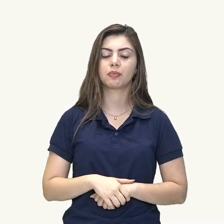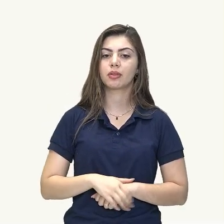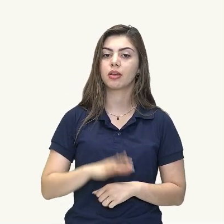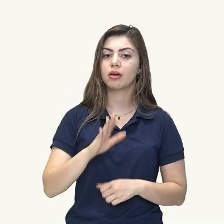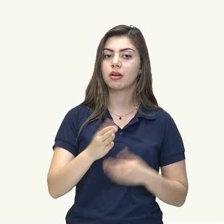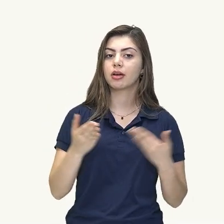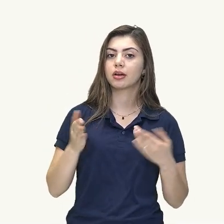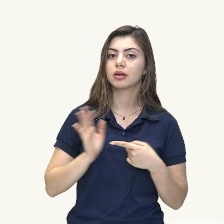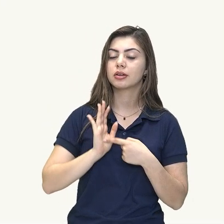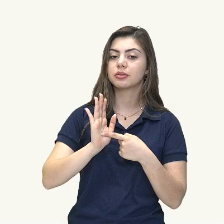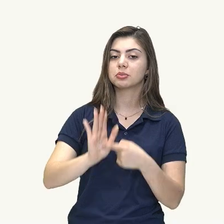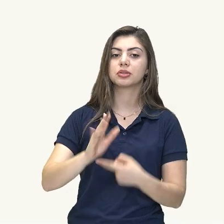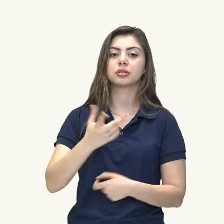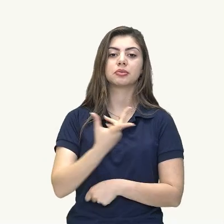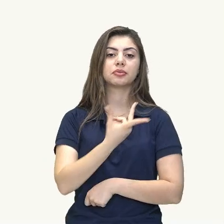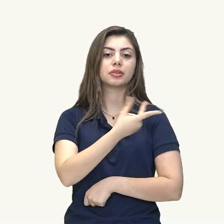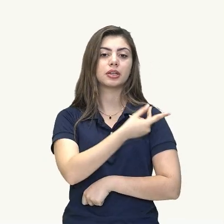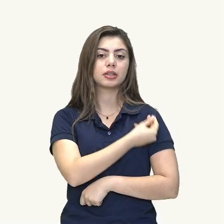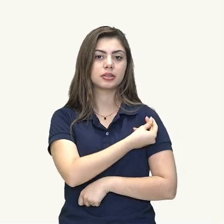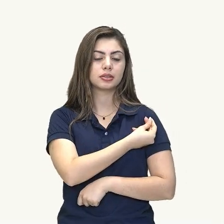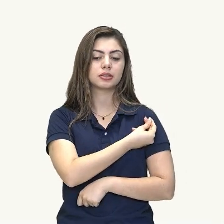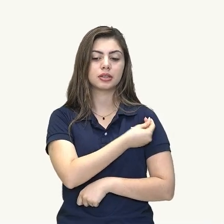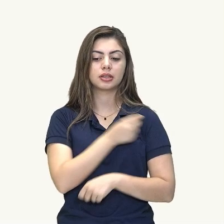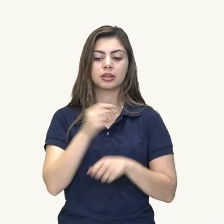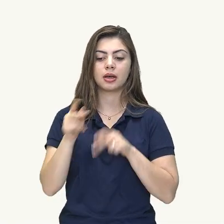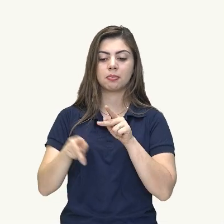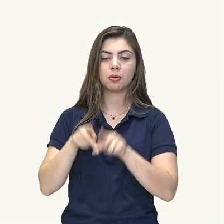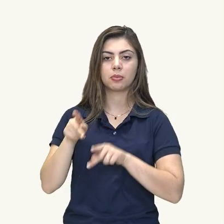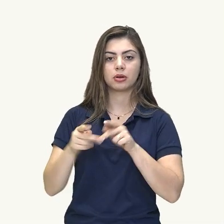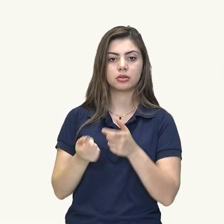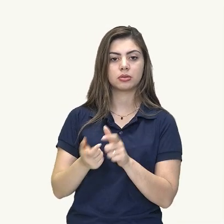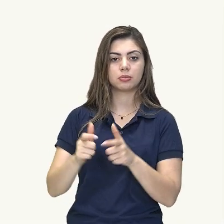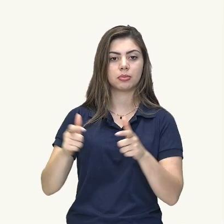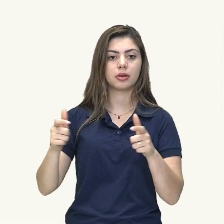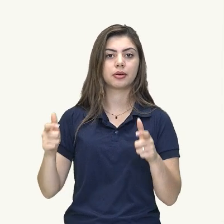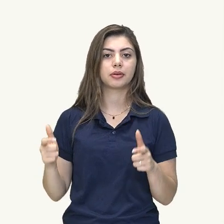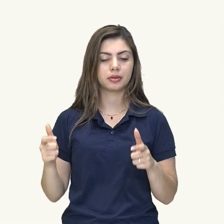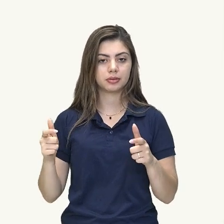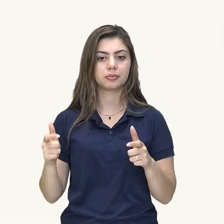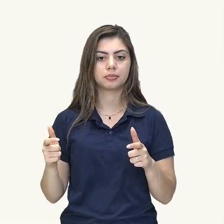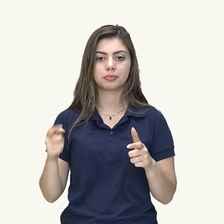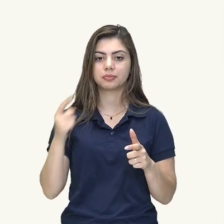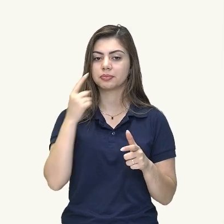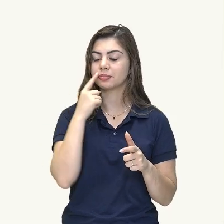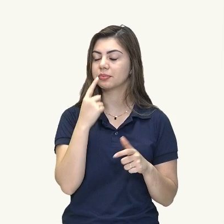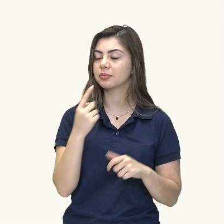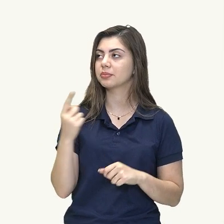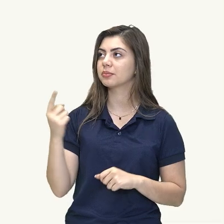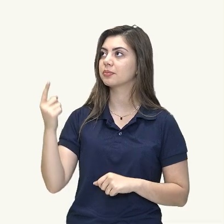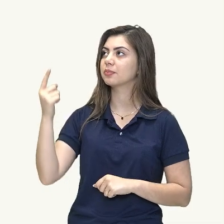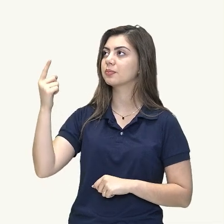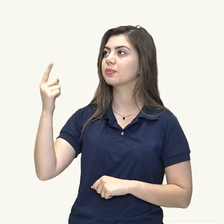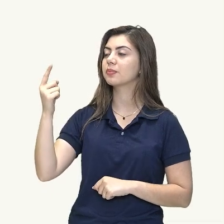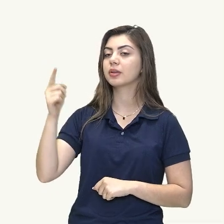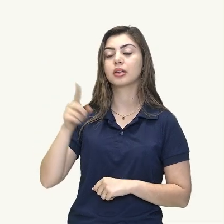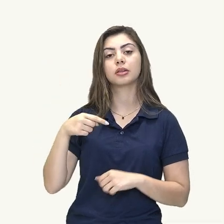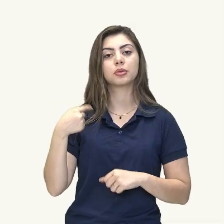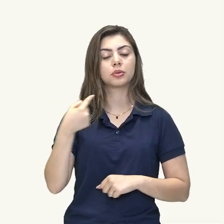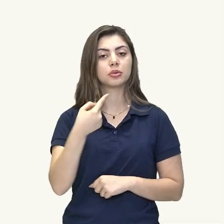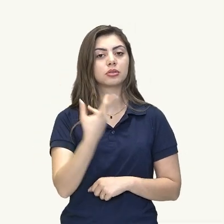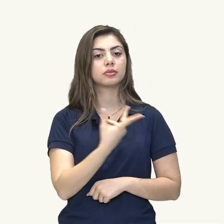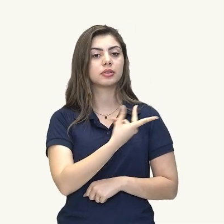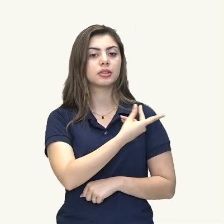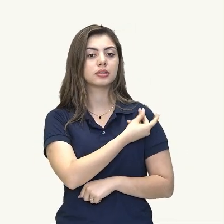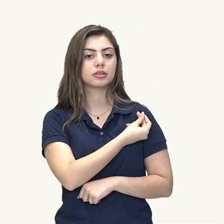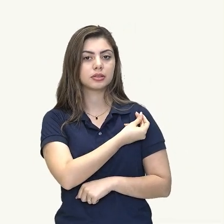da imunização de rebanho, da imunidade de rebanho, a partir da vacinação. Quando nós nos vacinamos, nós